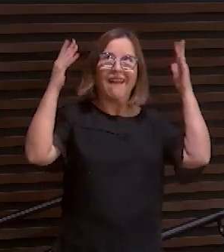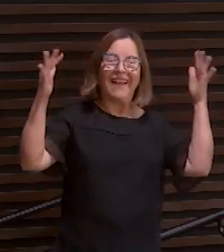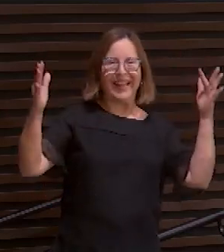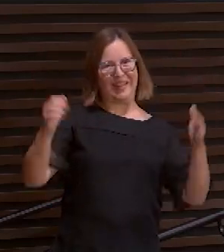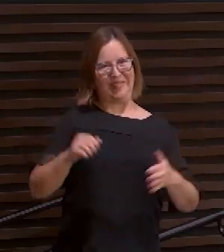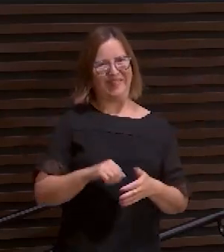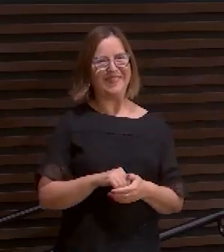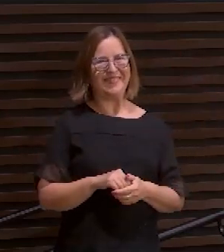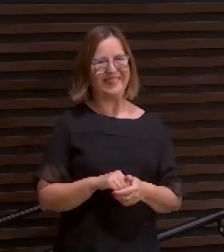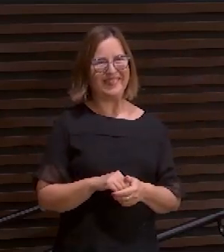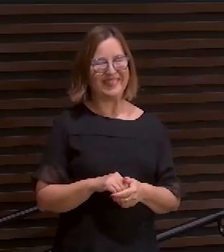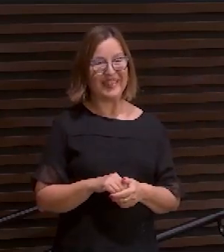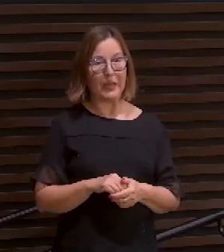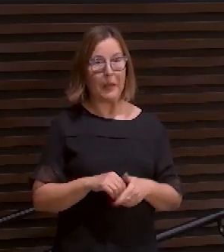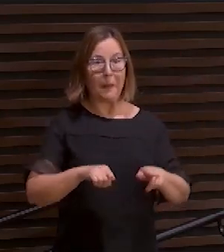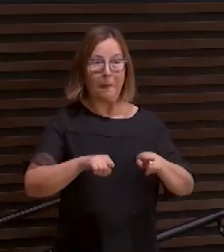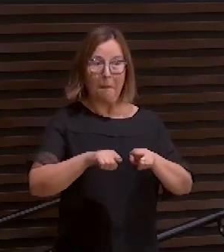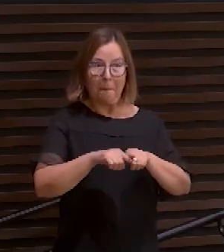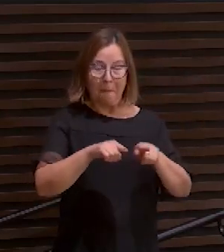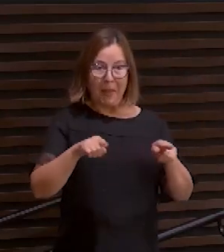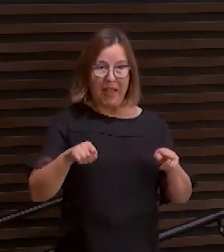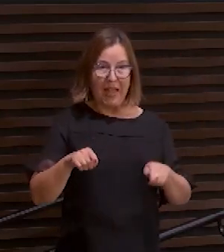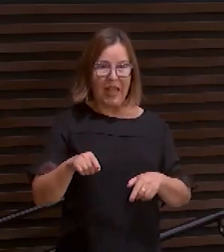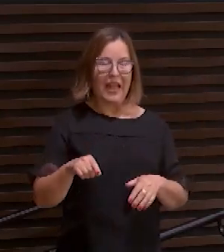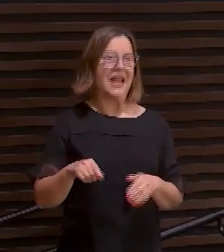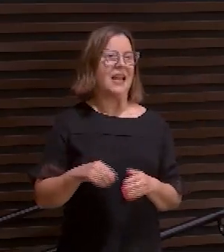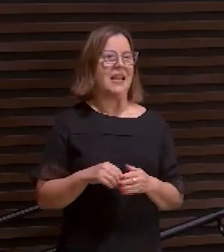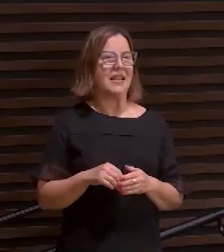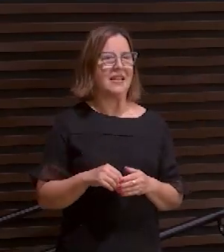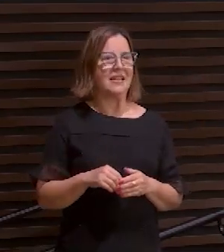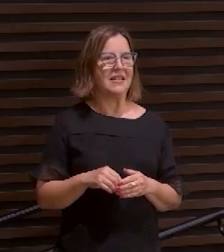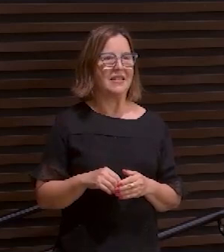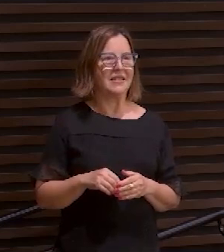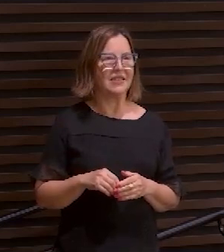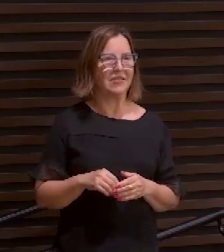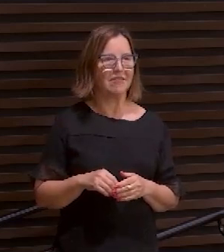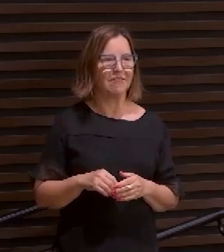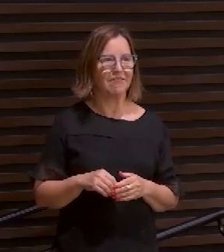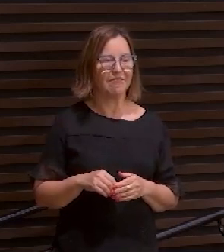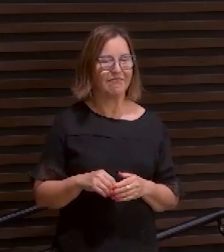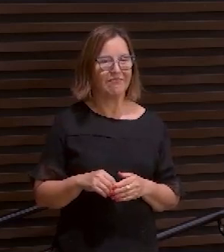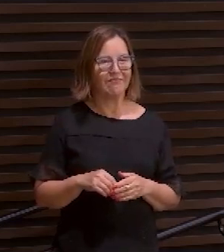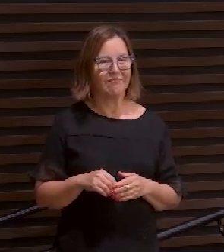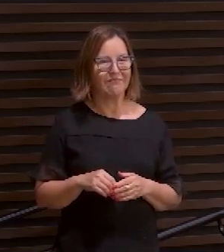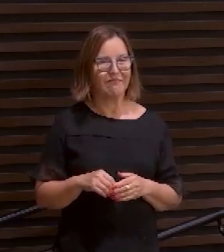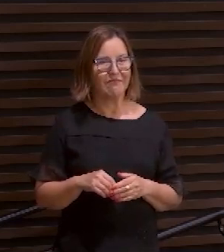no transcendente, nós não temos como pensar.